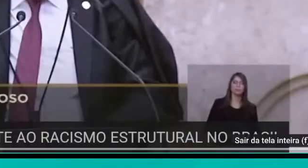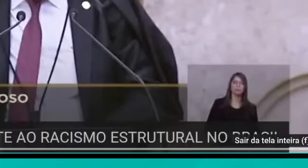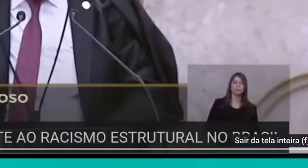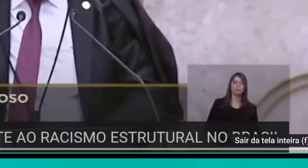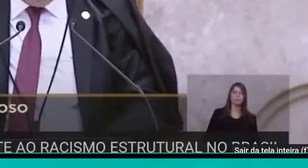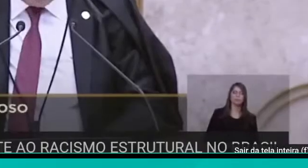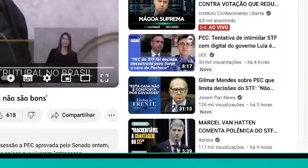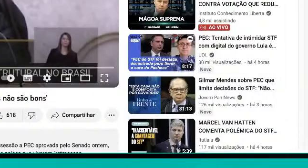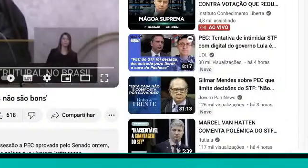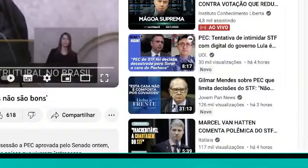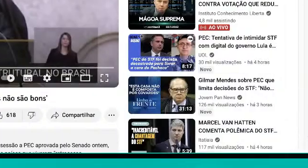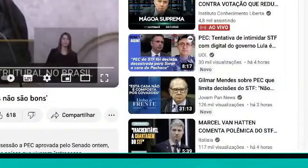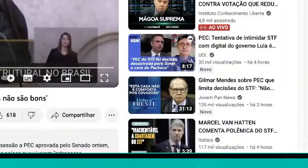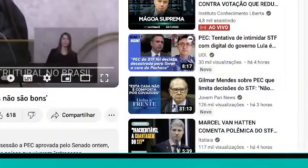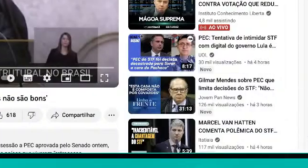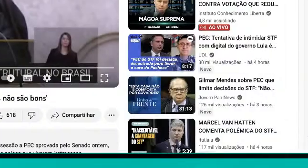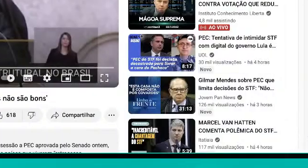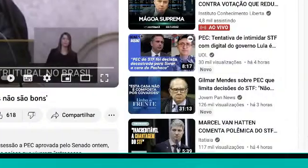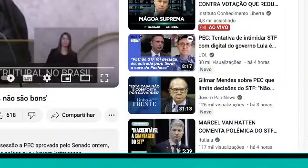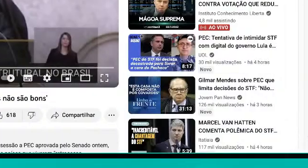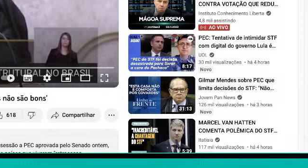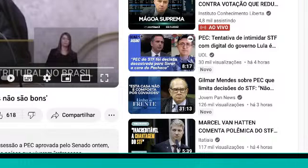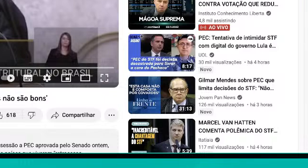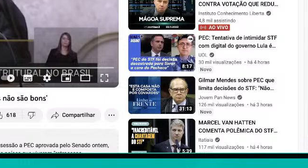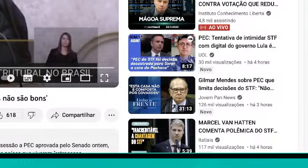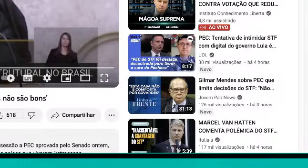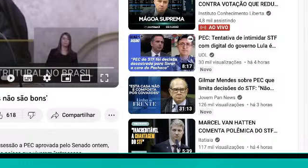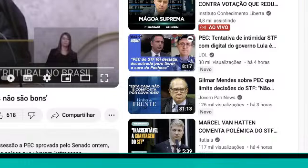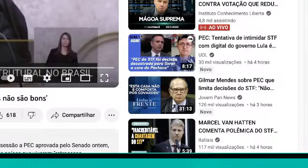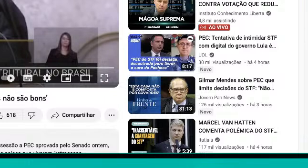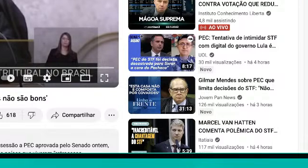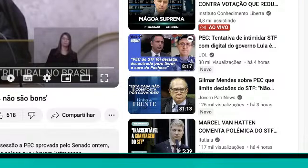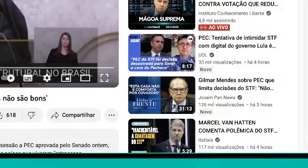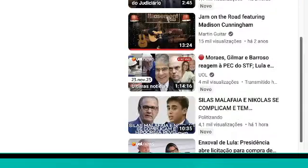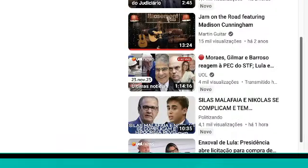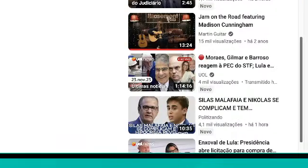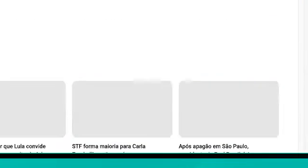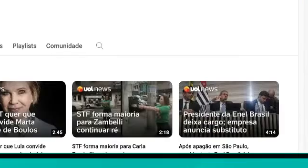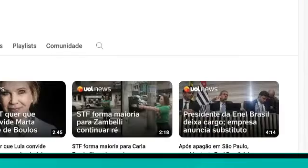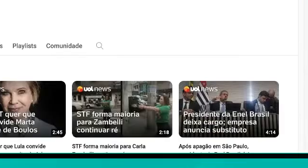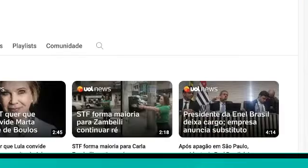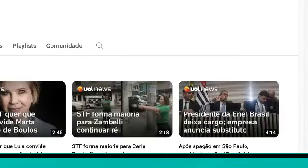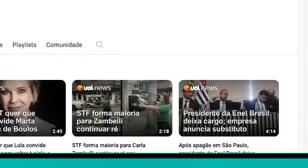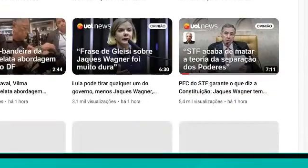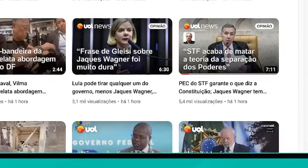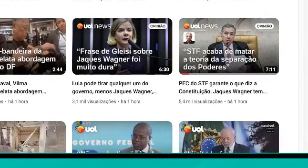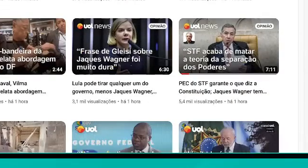Tá metendo louco, Barroso. Tá metendo louco, mano. Mágoa suprema.